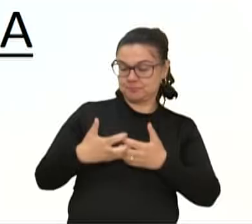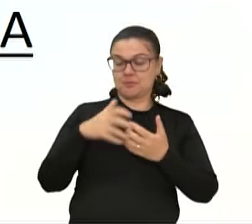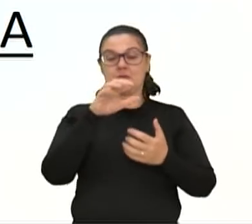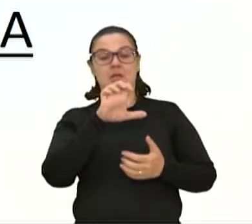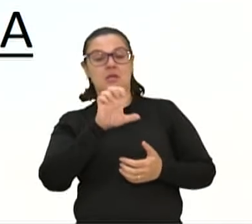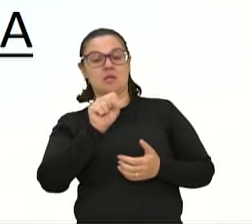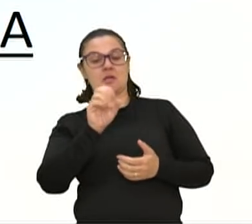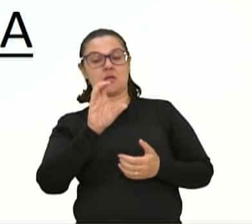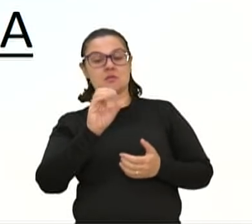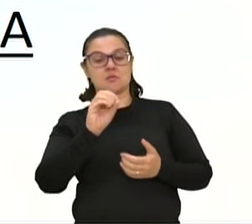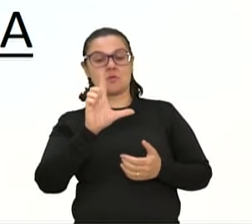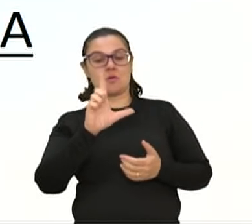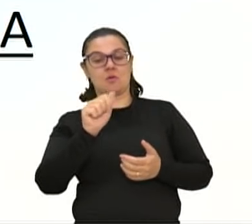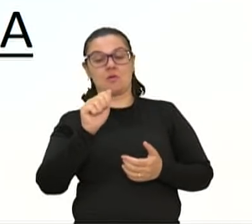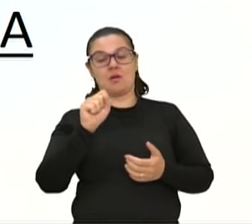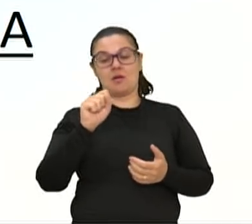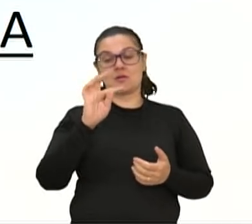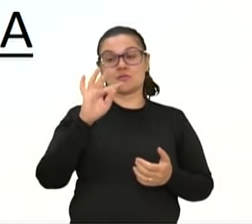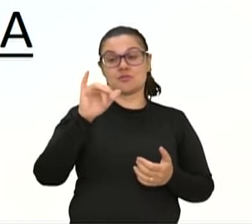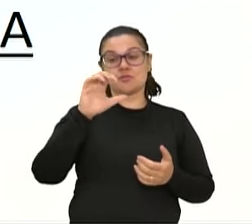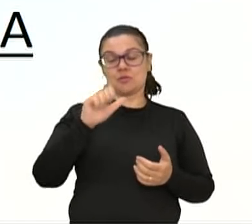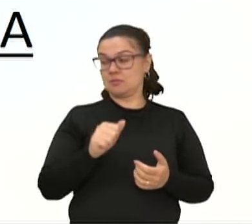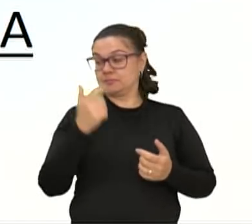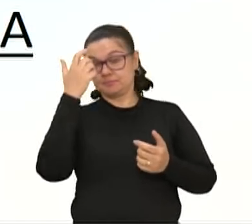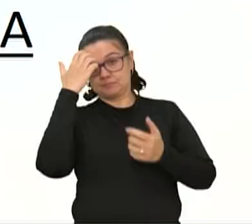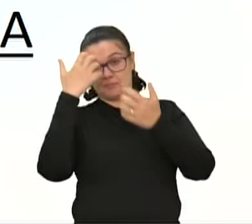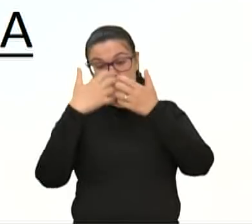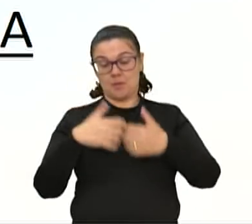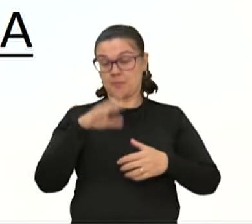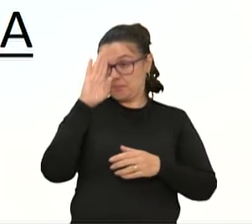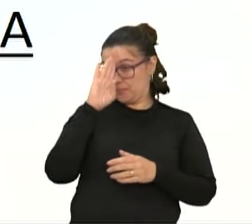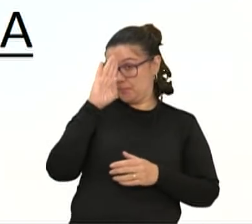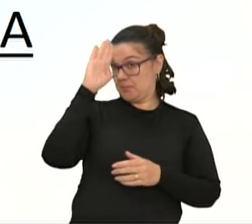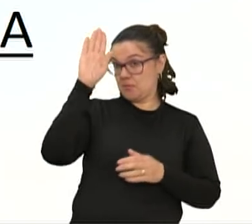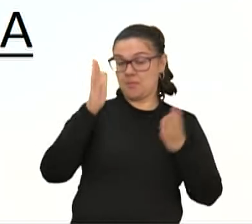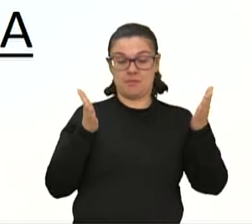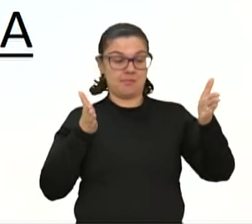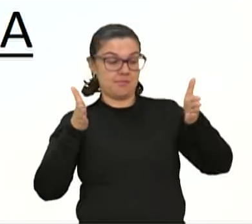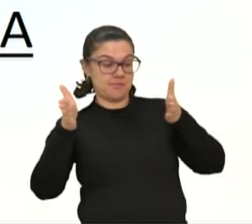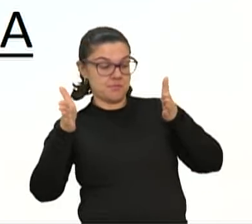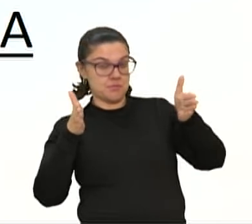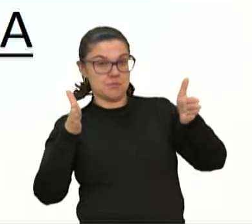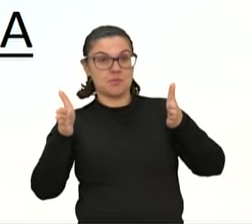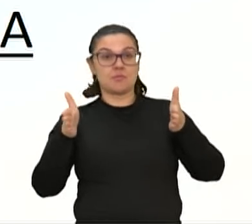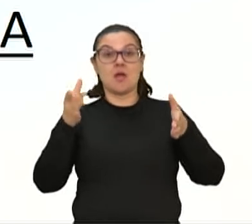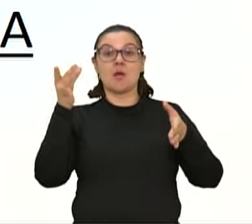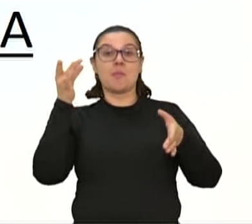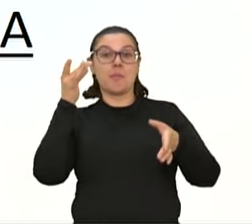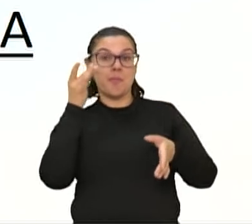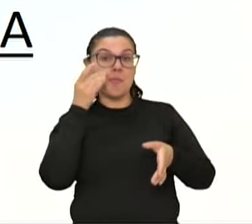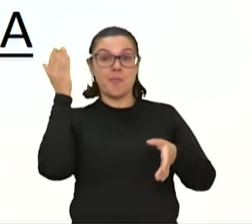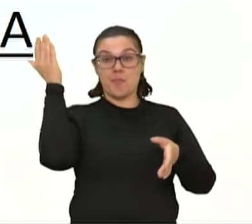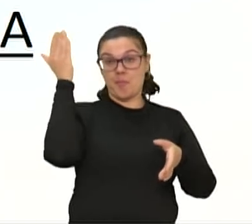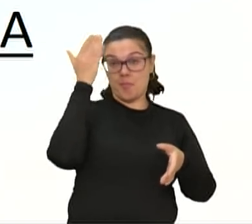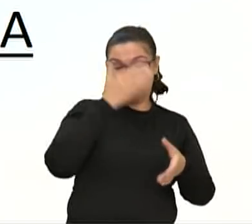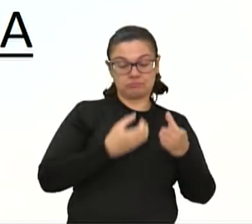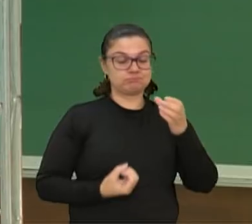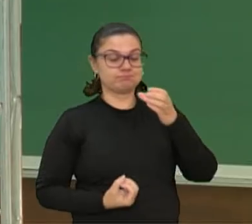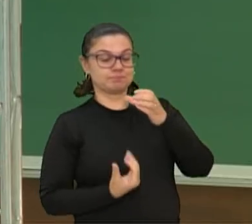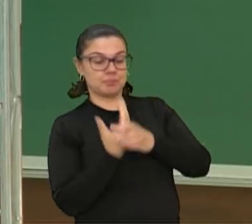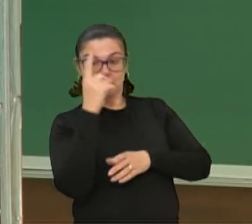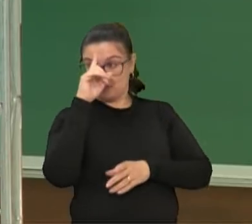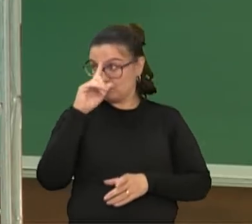escolástica. Temos que ter em mente que a principal característica desse período é a prova da existência